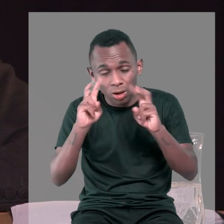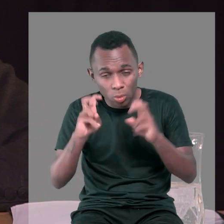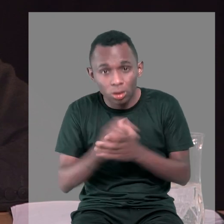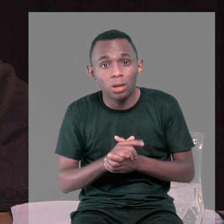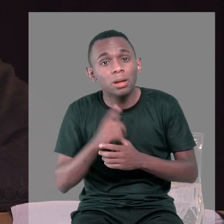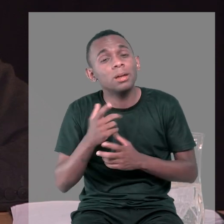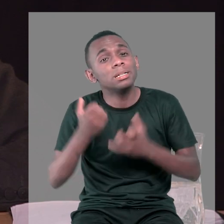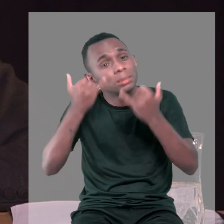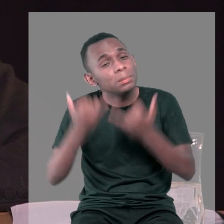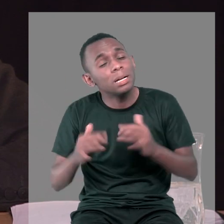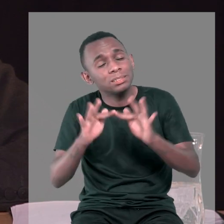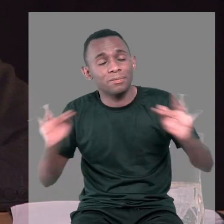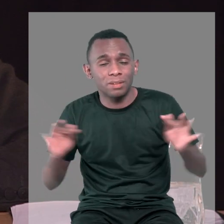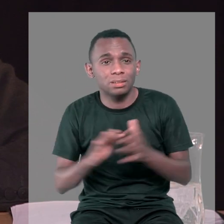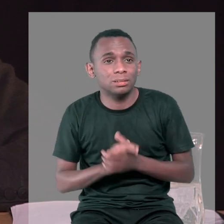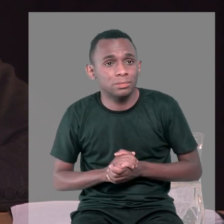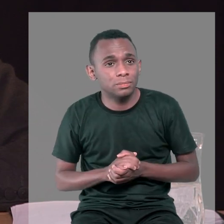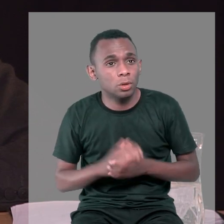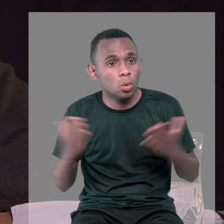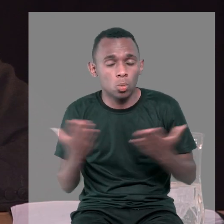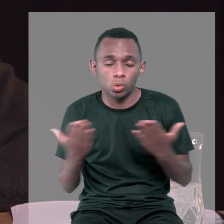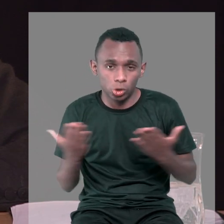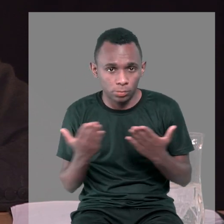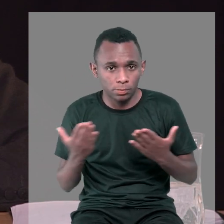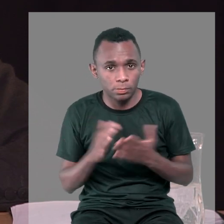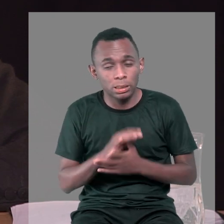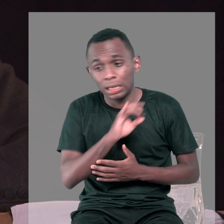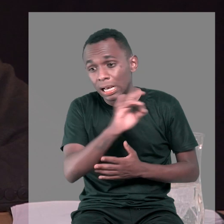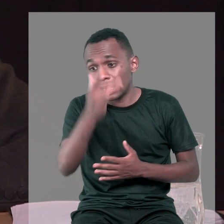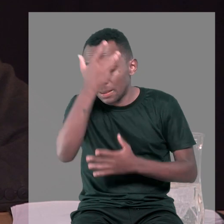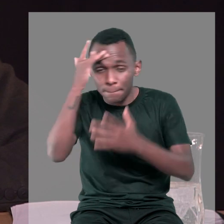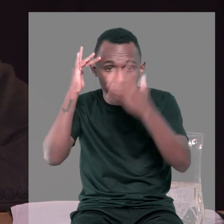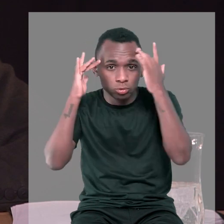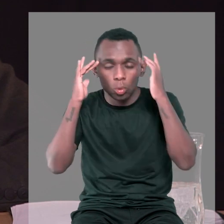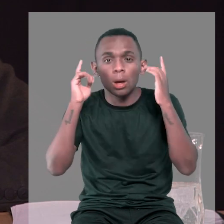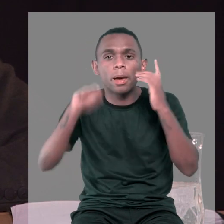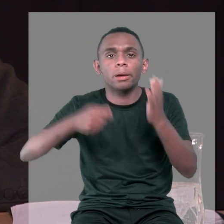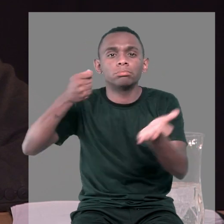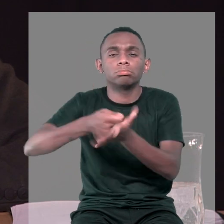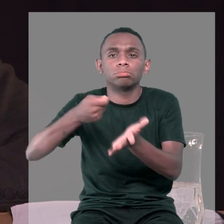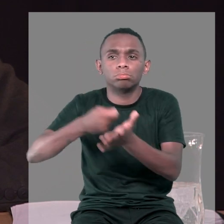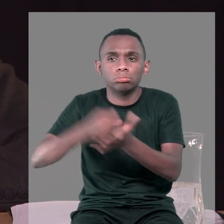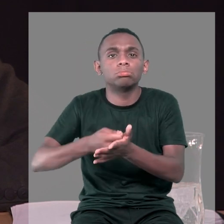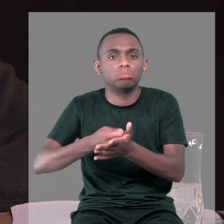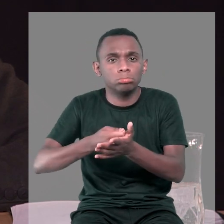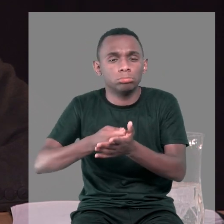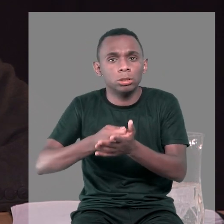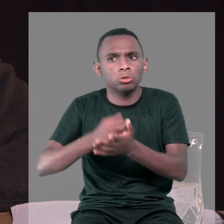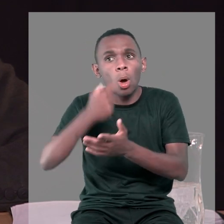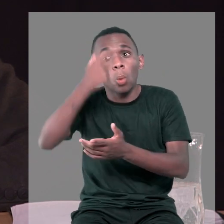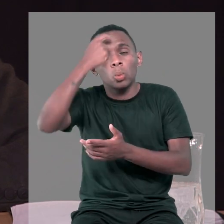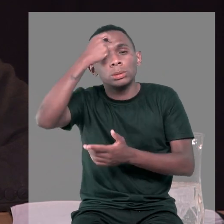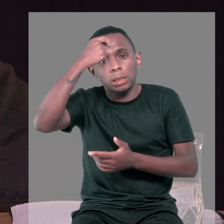filho e sua mãe, perante a pátria e a humanidade, a responder